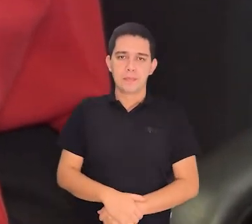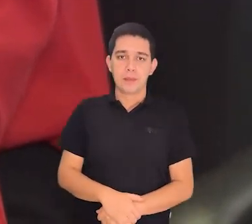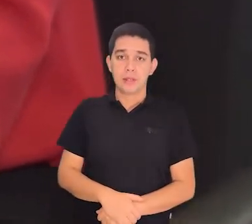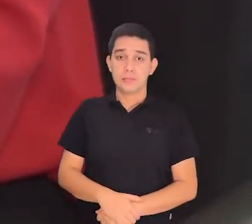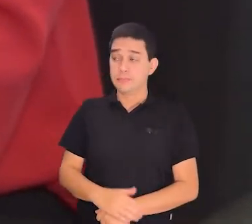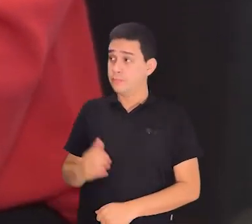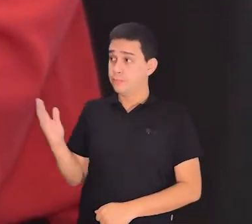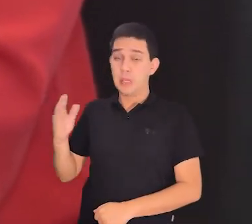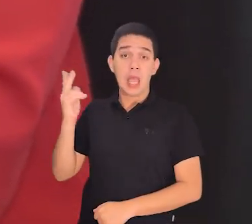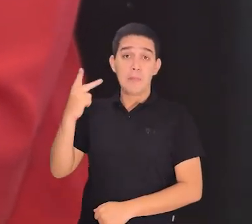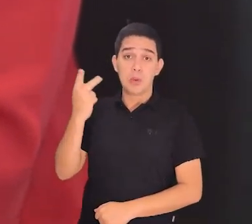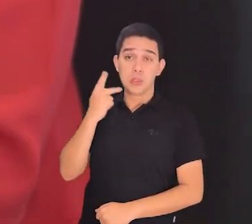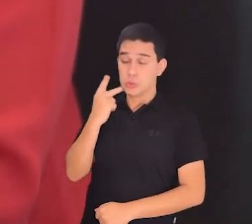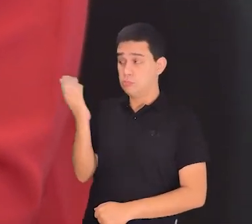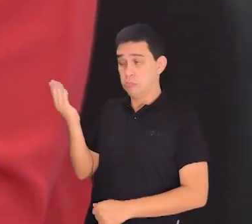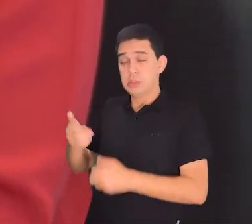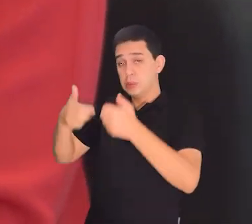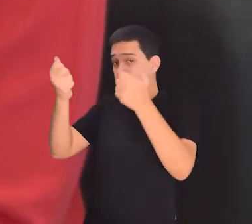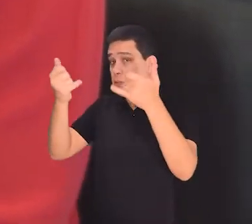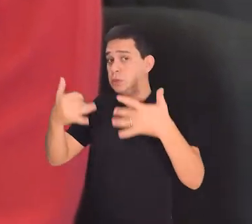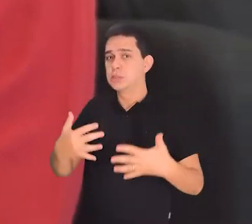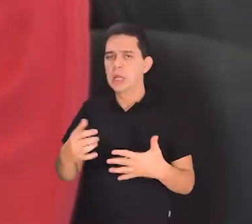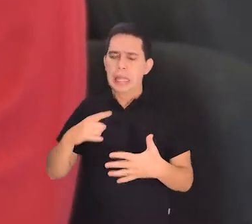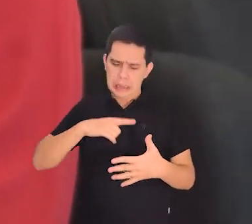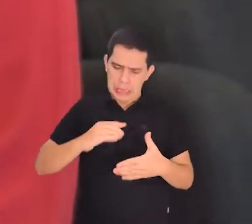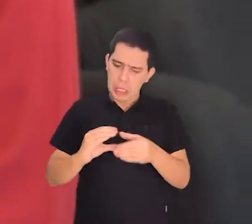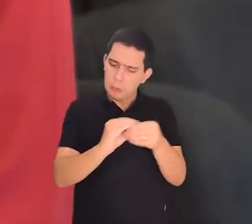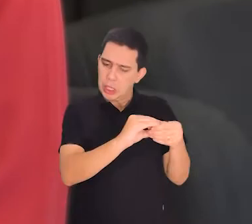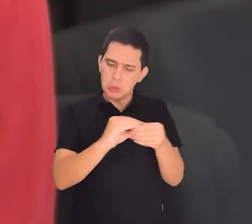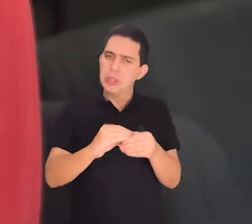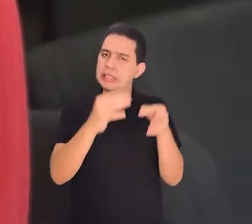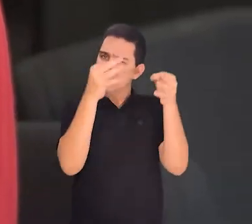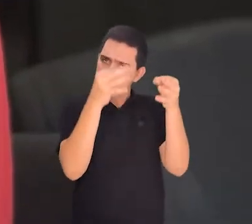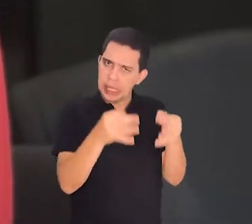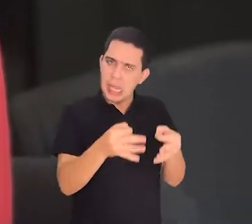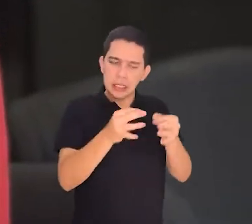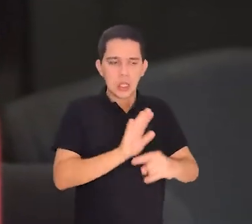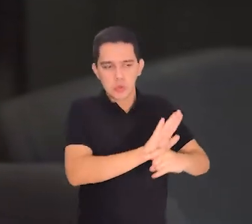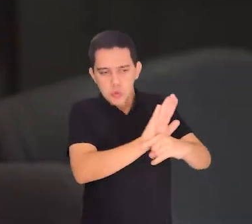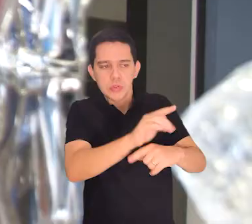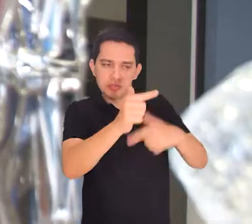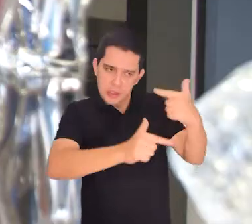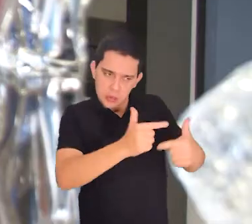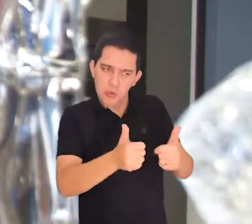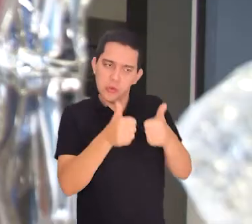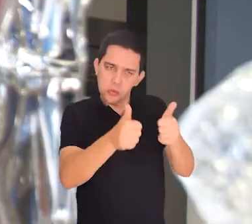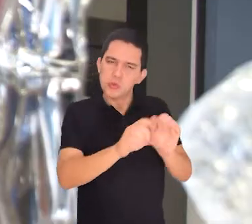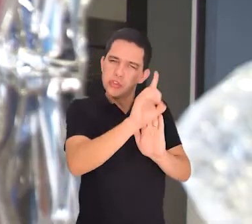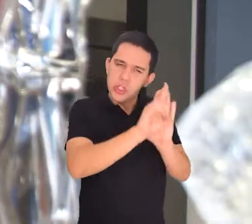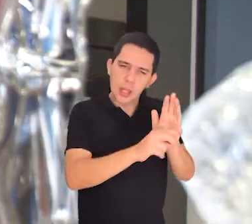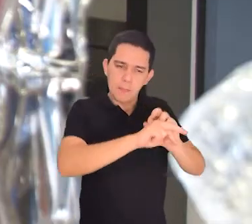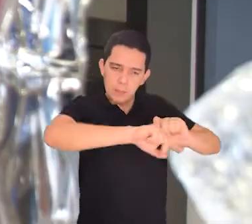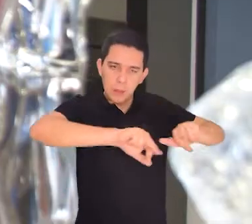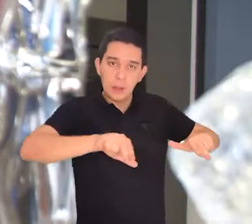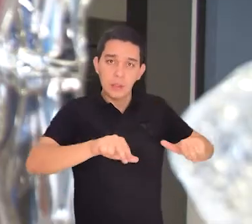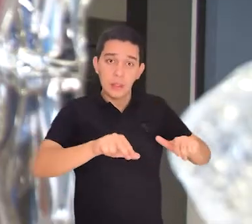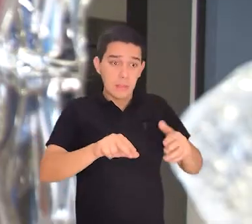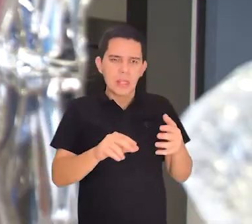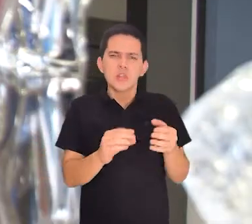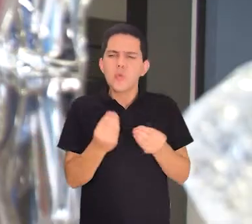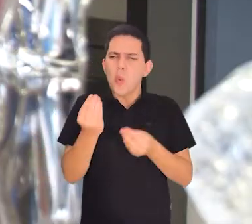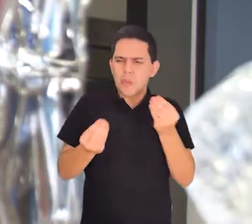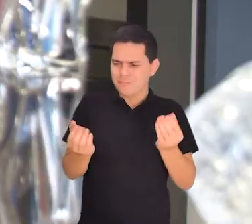que existem sim as boas cooperativas que respeitam os direitos dos trabalhadores e que há características marcantes